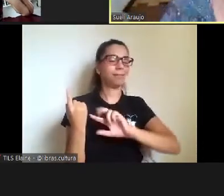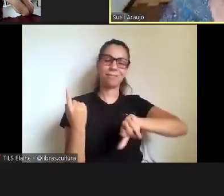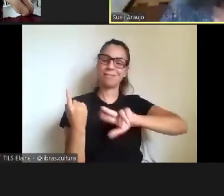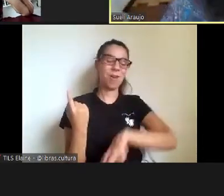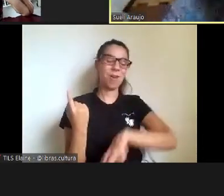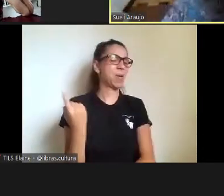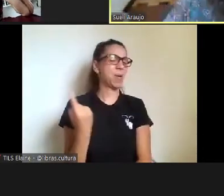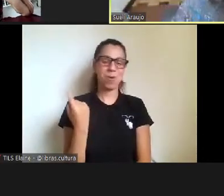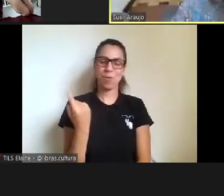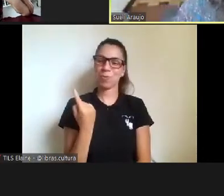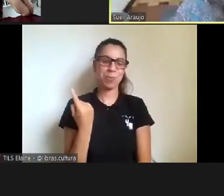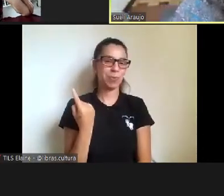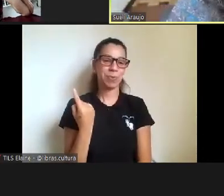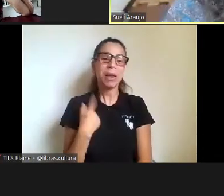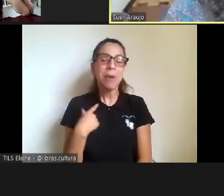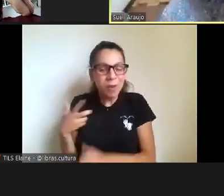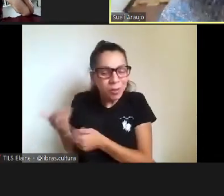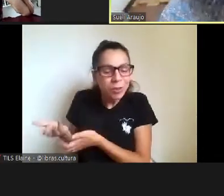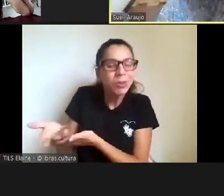estamos sós.